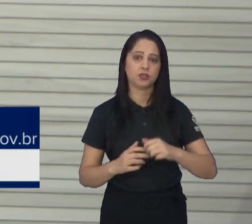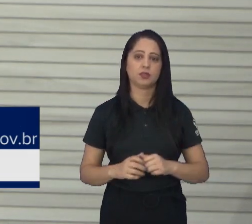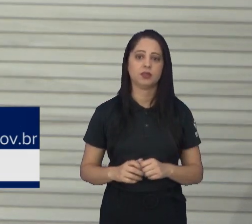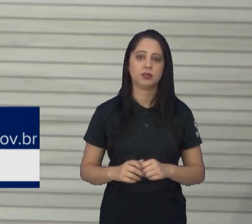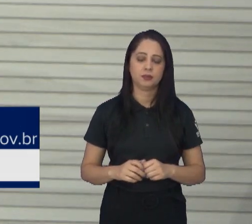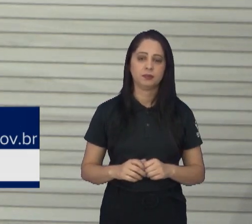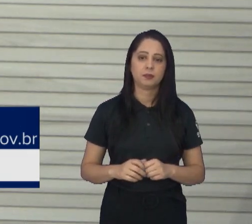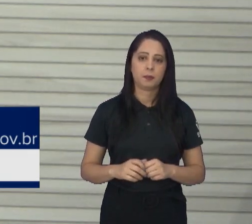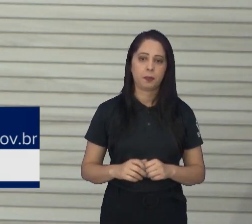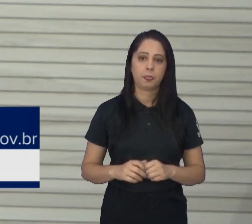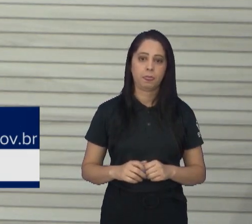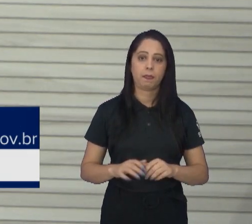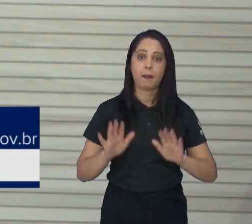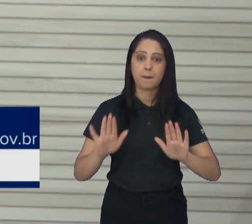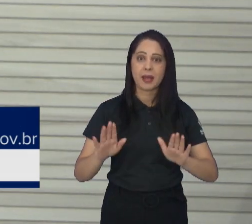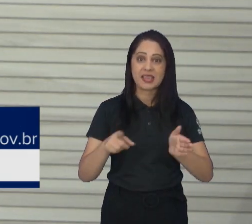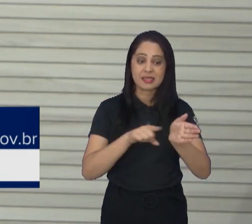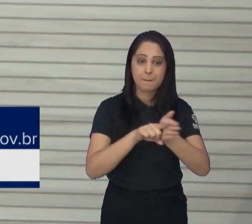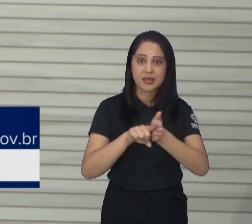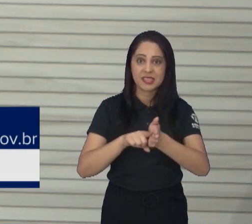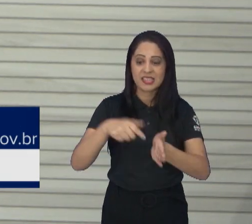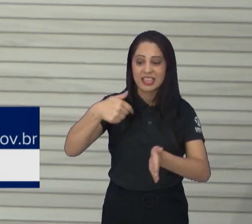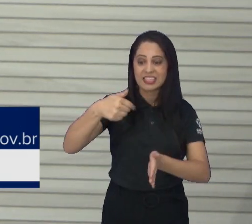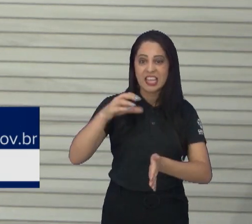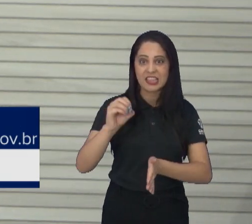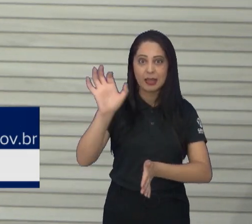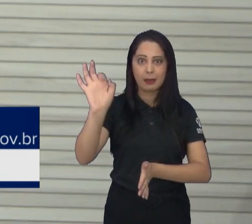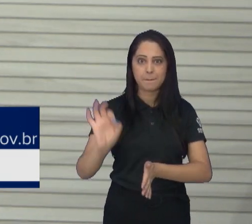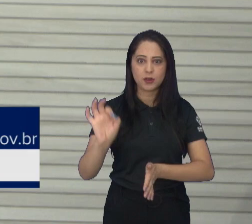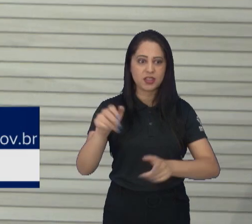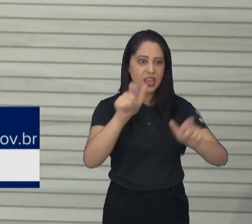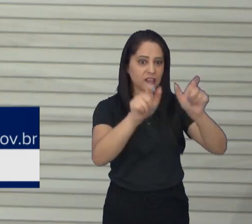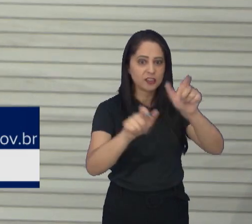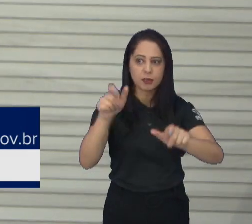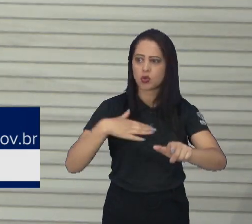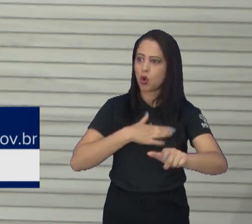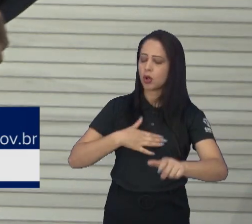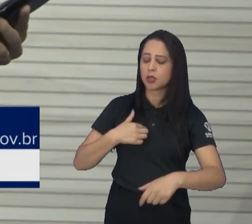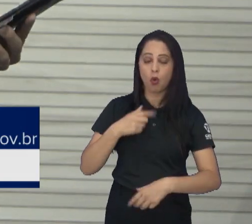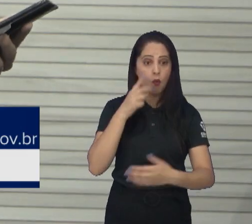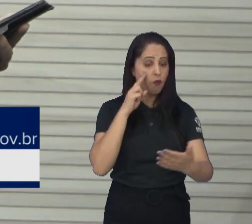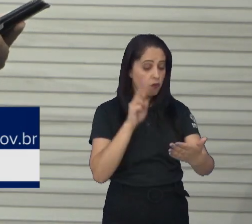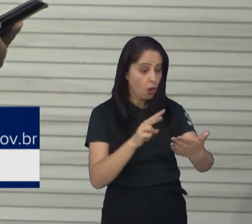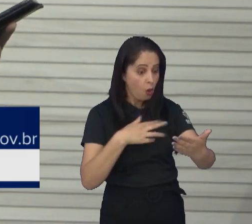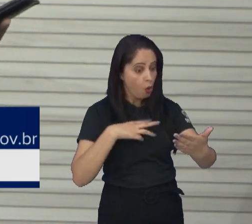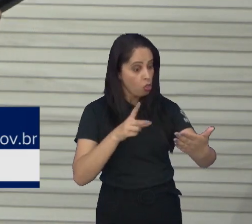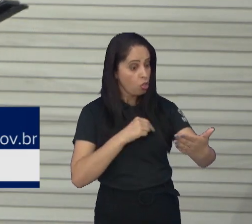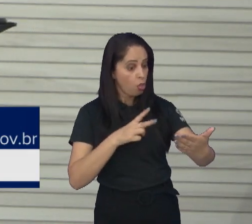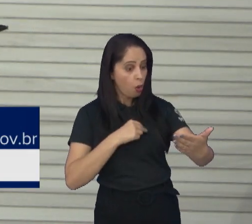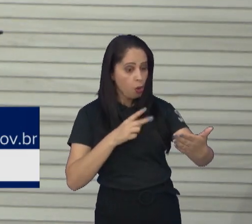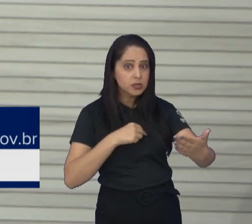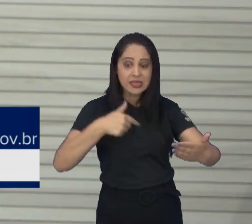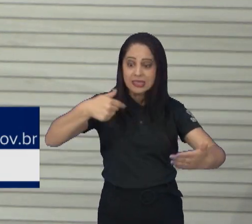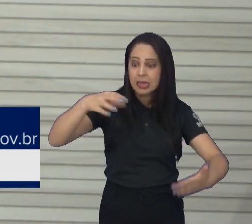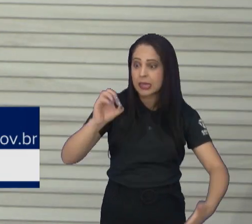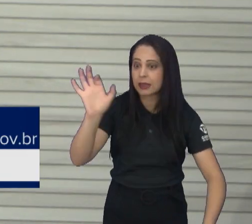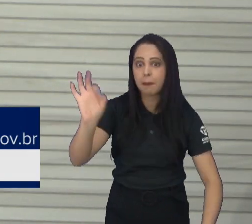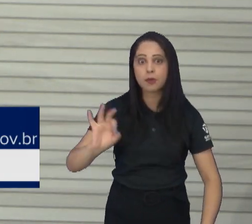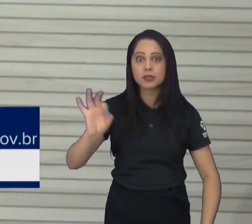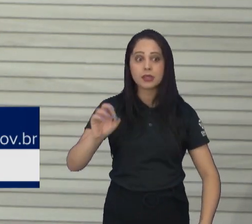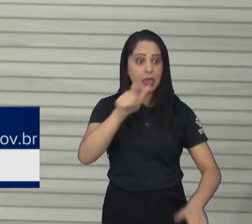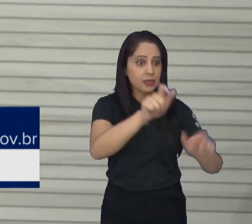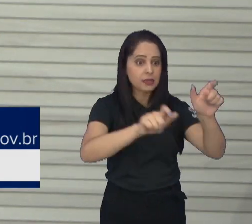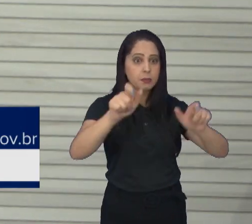prefeito e saiu uma pesquisa, 70% de aprovação. Quando eu vi, até assustei, mais do que o Felício até, 70% de